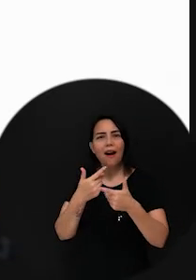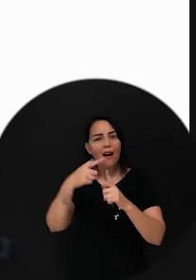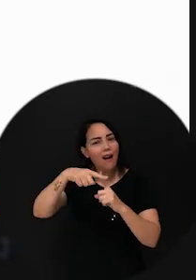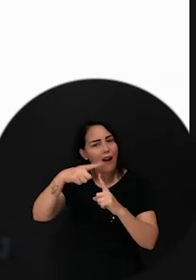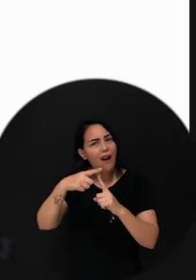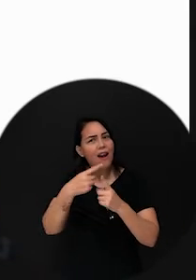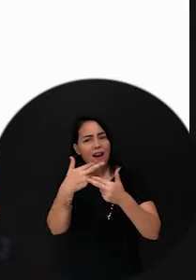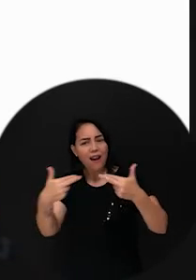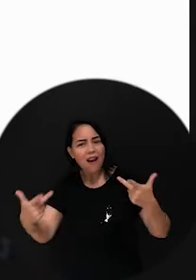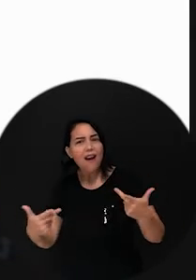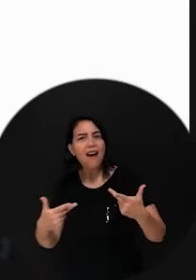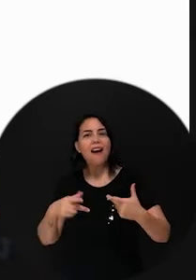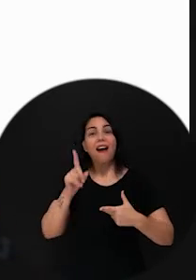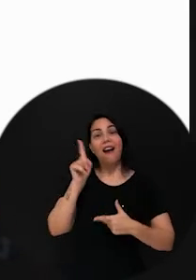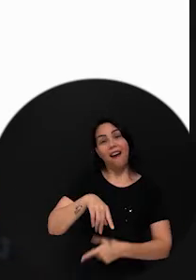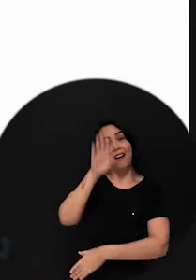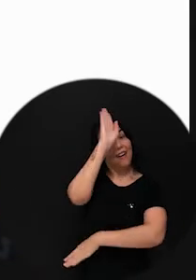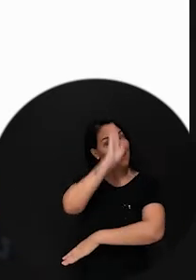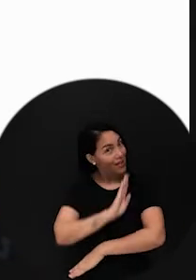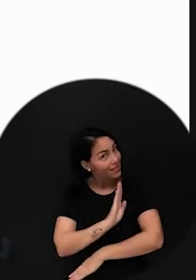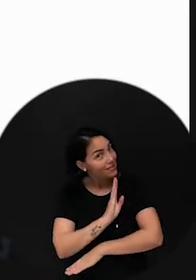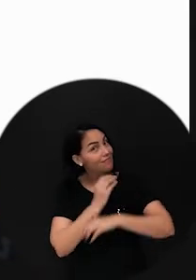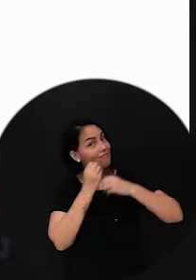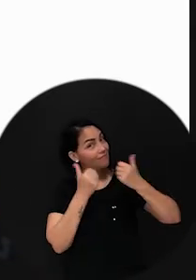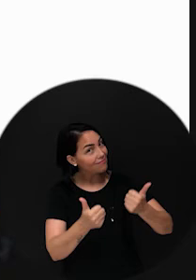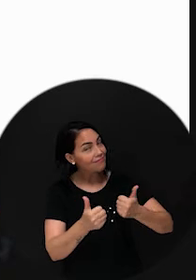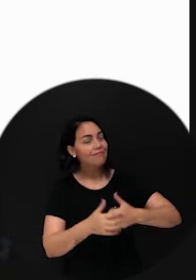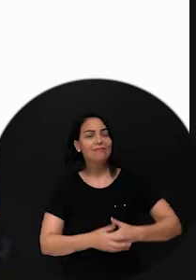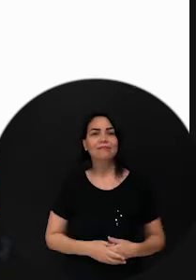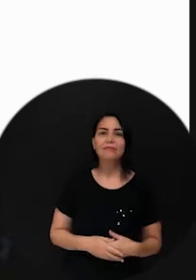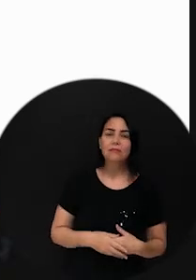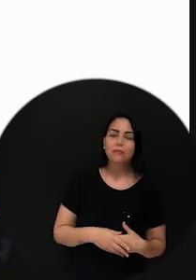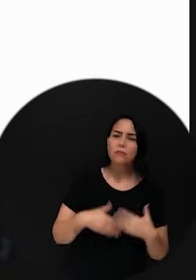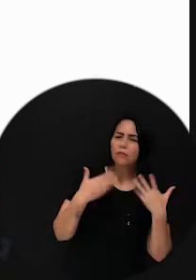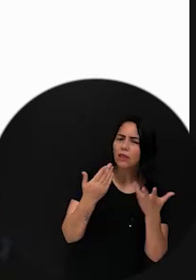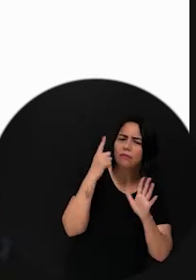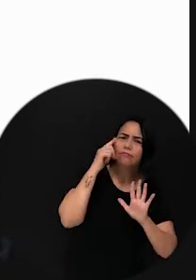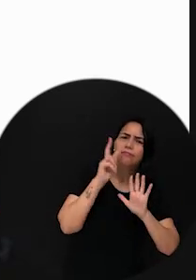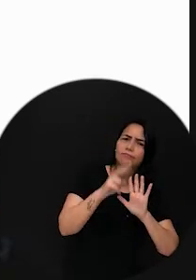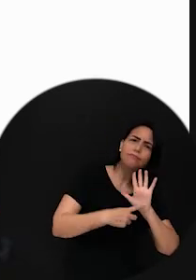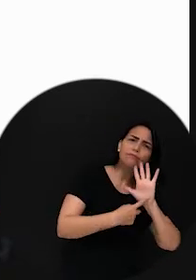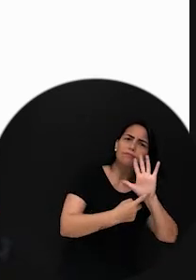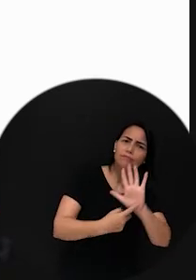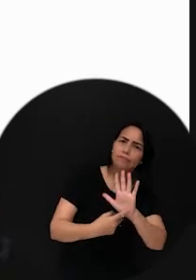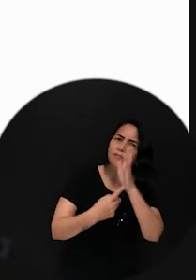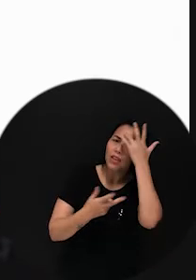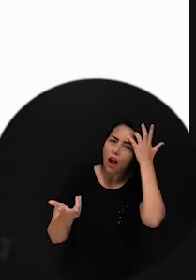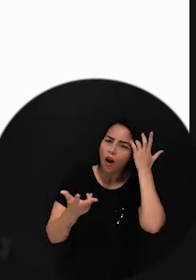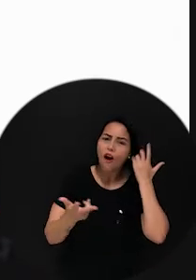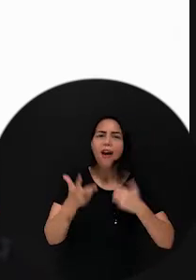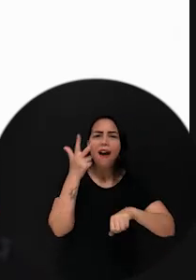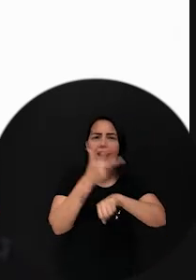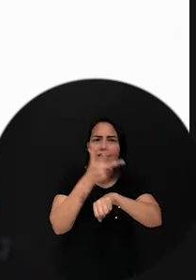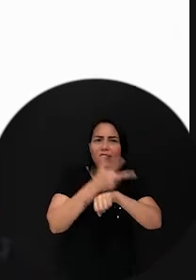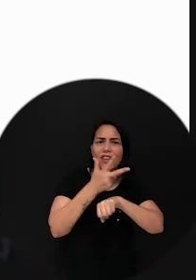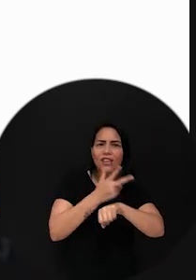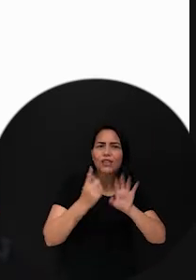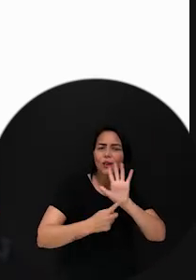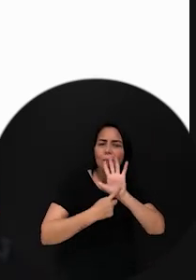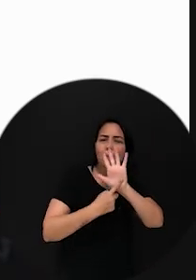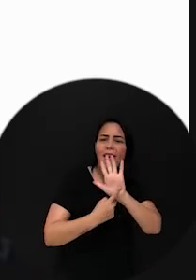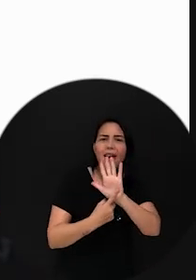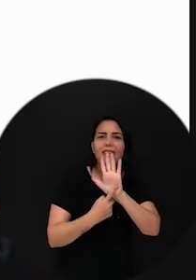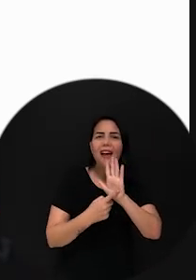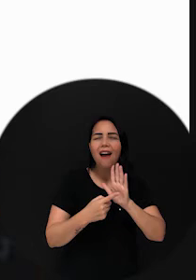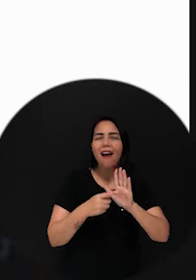Muito bem. Seguindo aqui o nosso próximo slide, vamos ver um pequeno videozinho apresentando alguns